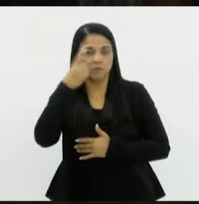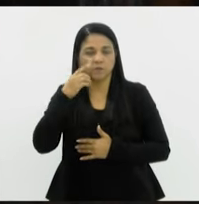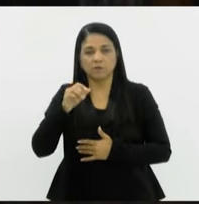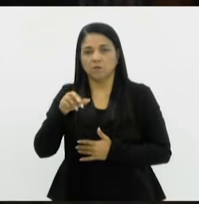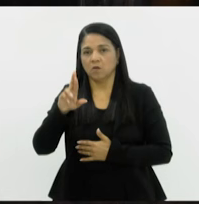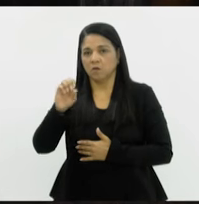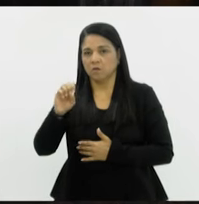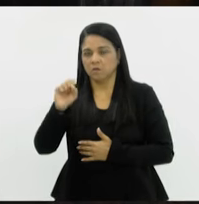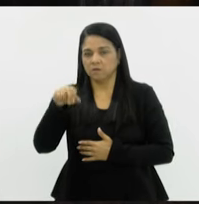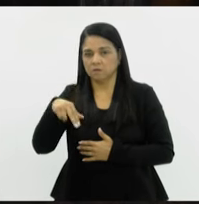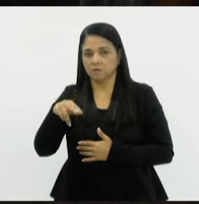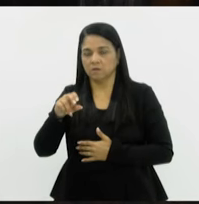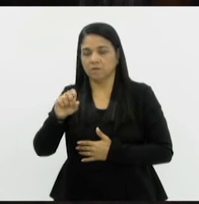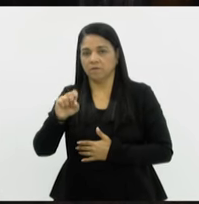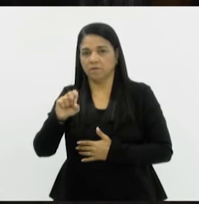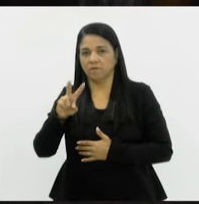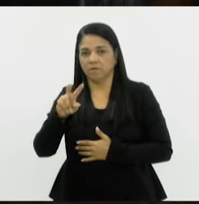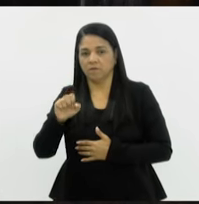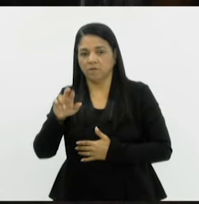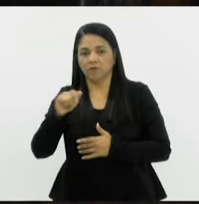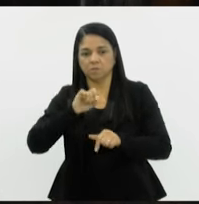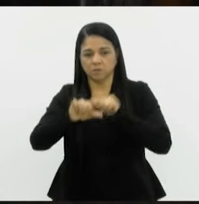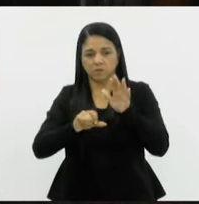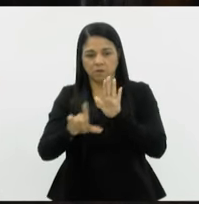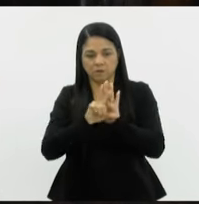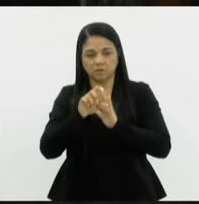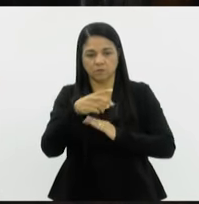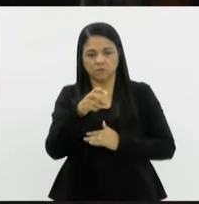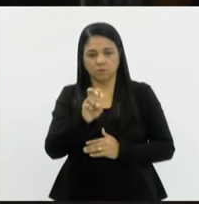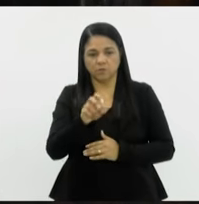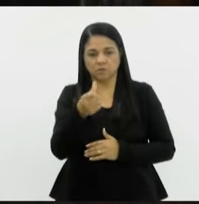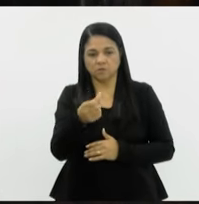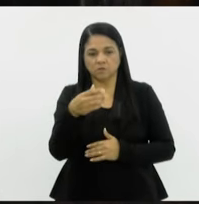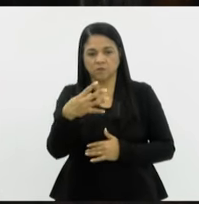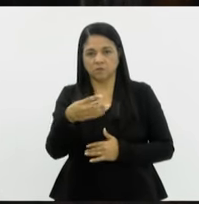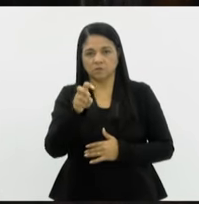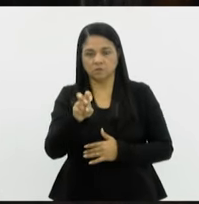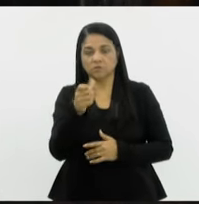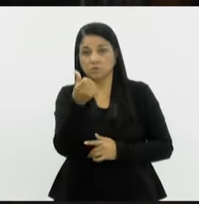Reis, que altera a lei número 5.645, de 6 de janeiro de